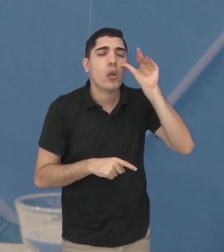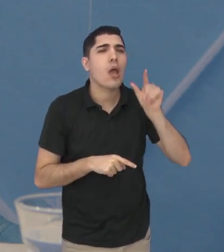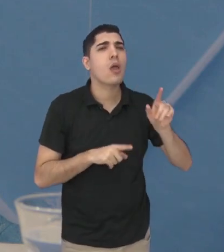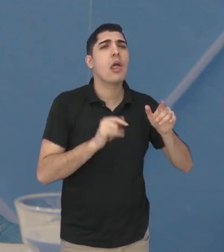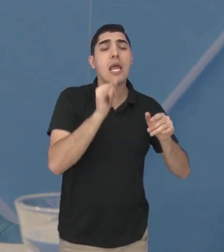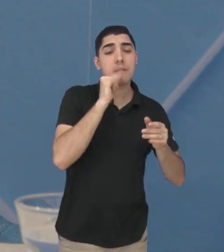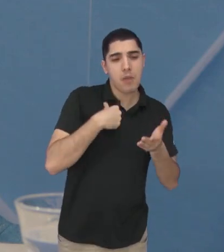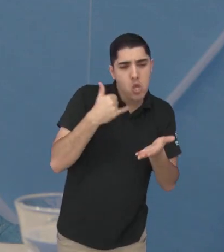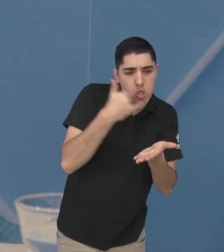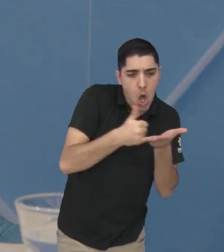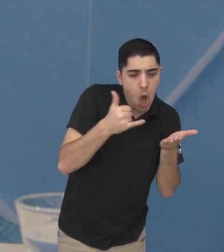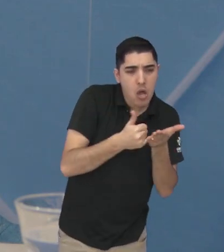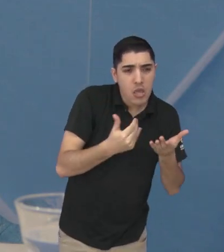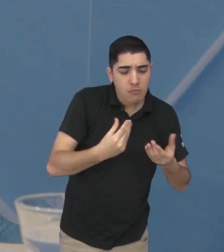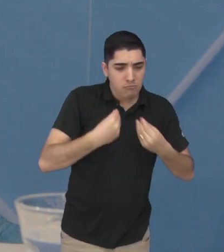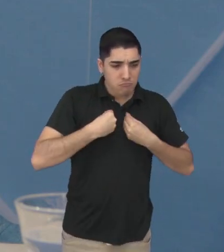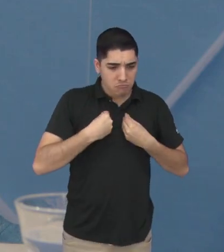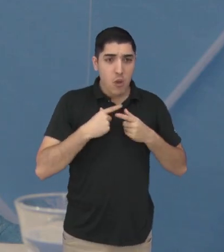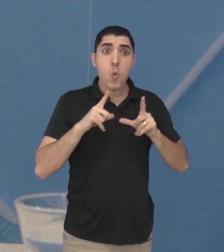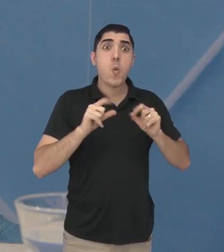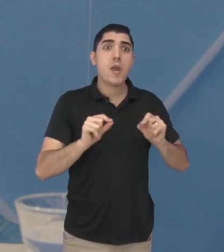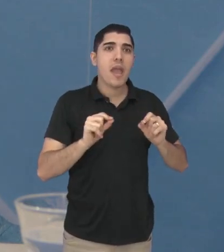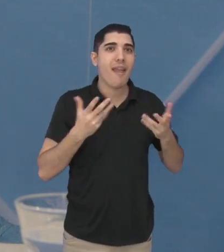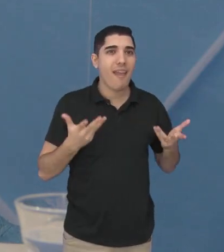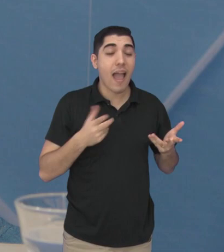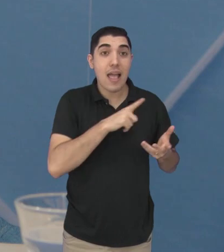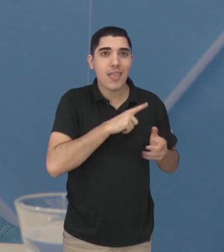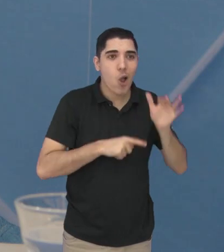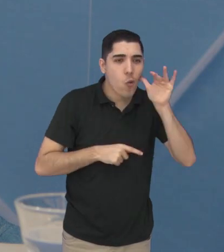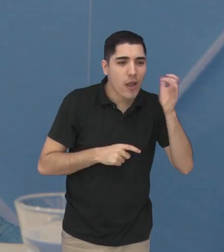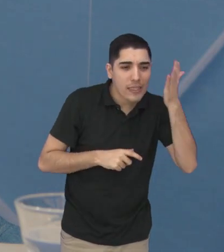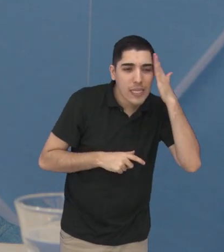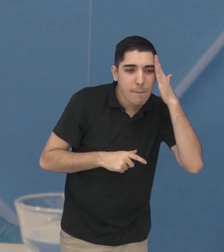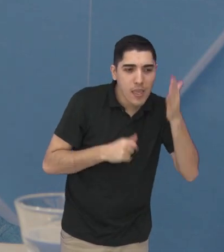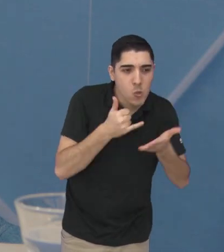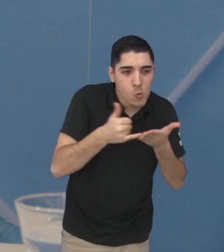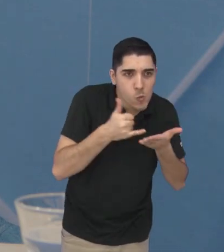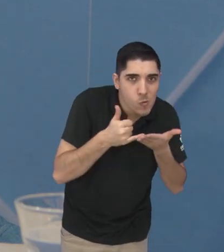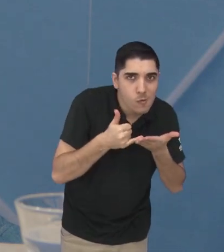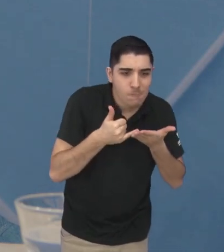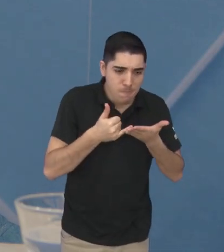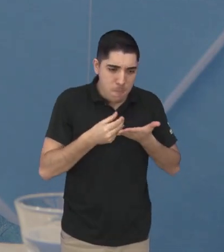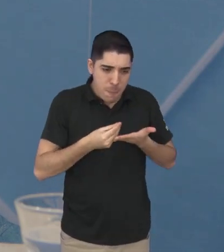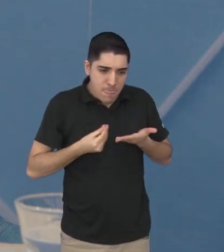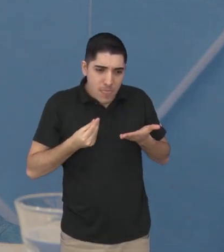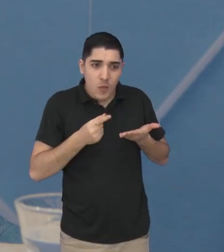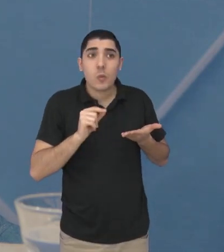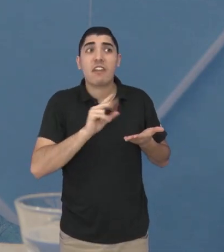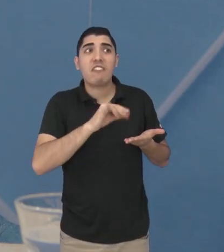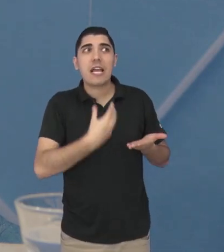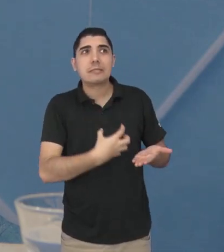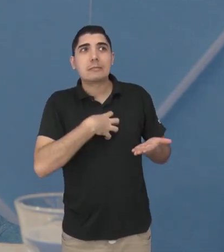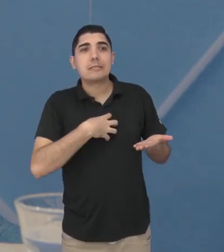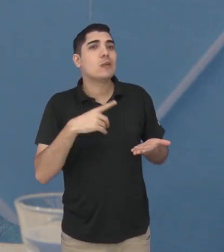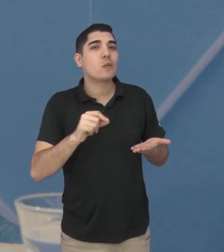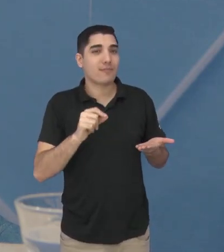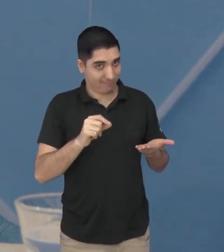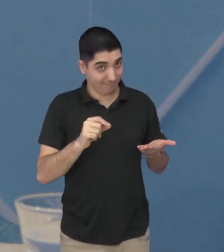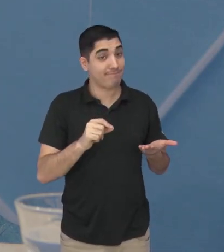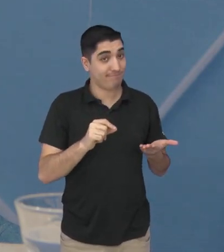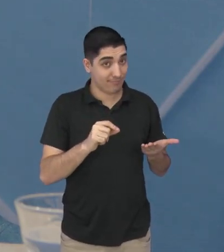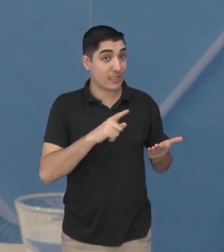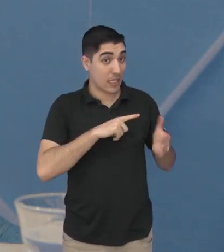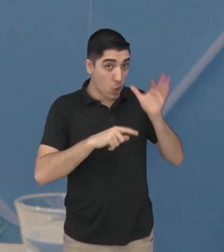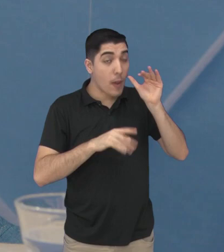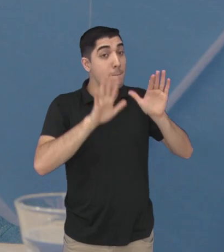é o efeito. E aí, para você se tornar um dependente químico, da mesma forma como a prevenção, você tem